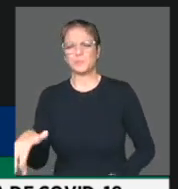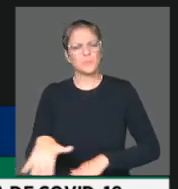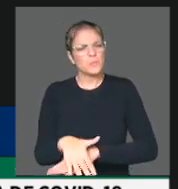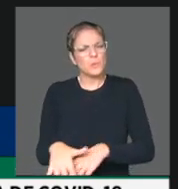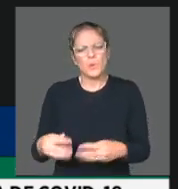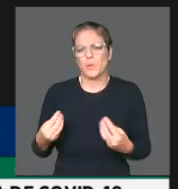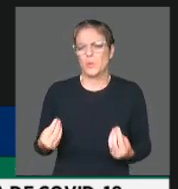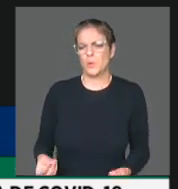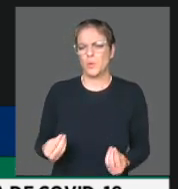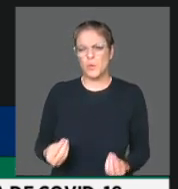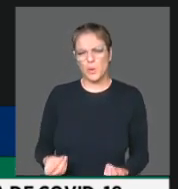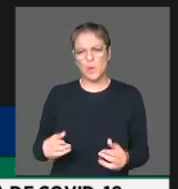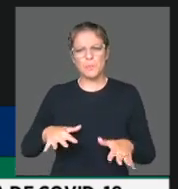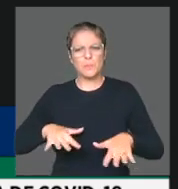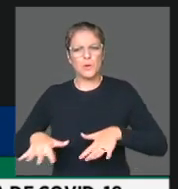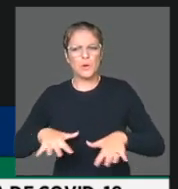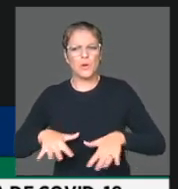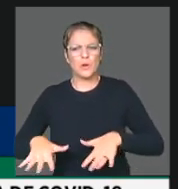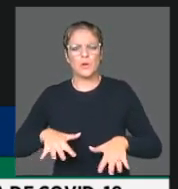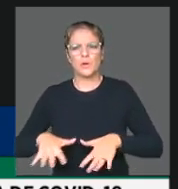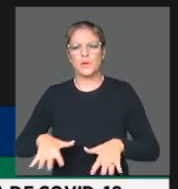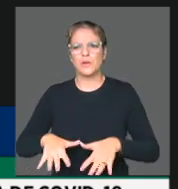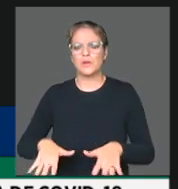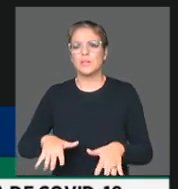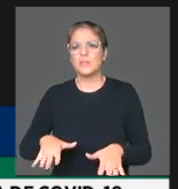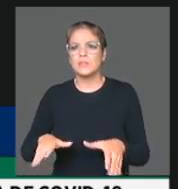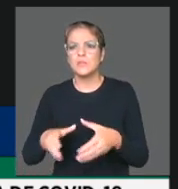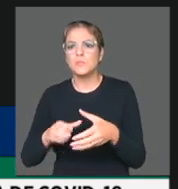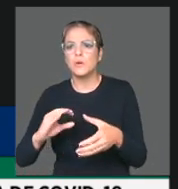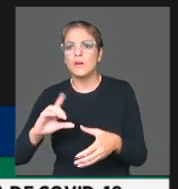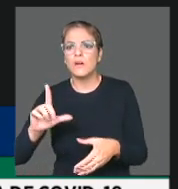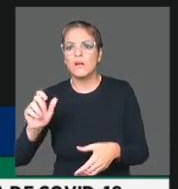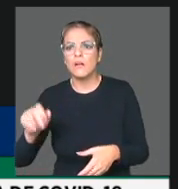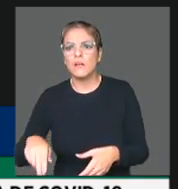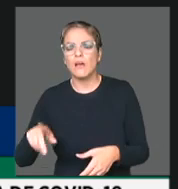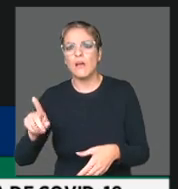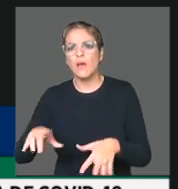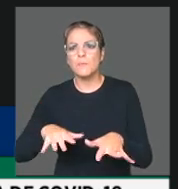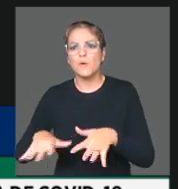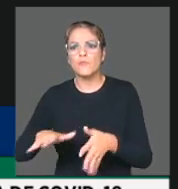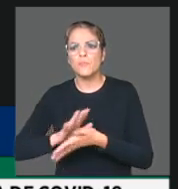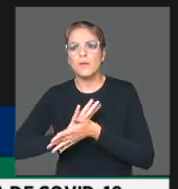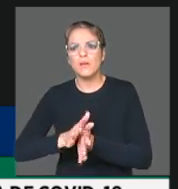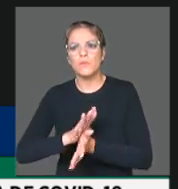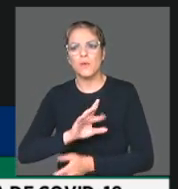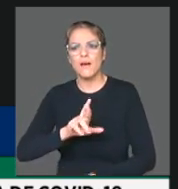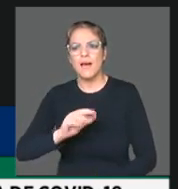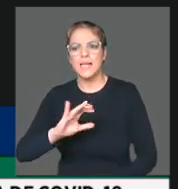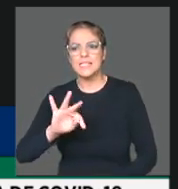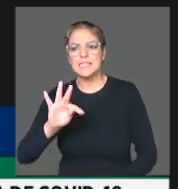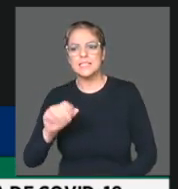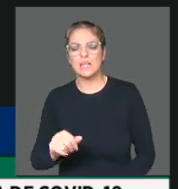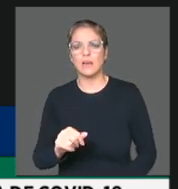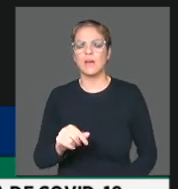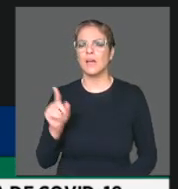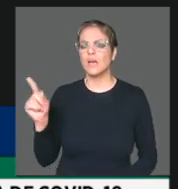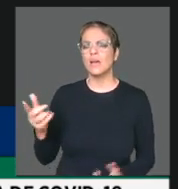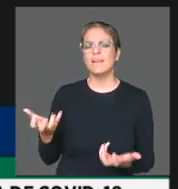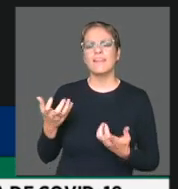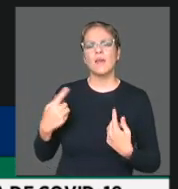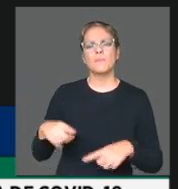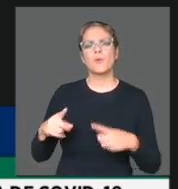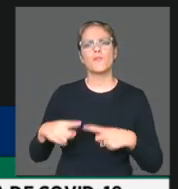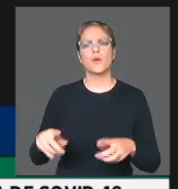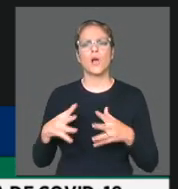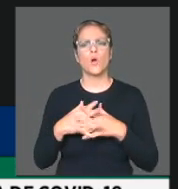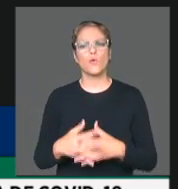ruas, imitando movimentos como a Ku Klux Klan, que é um movimento racista. E ele tenta criar confusão. Ele tenta inverter os